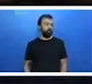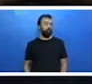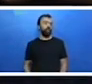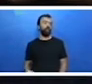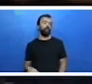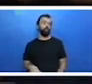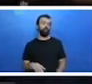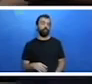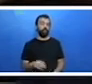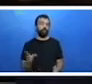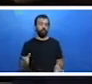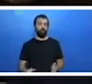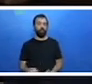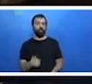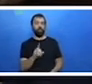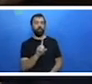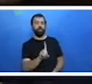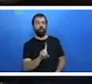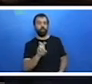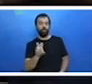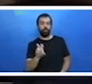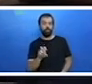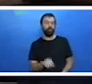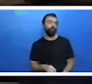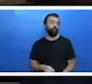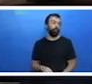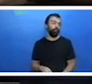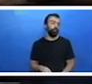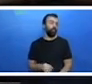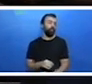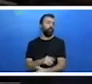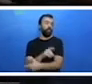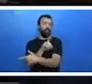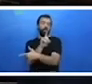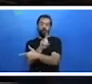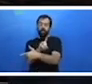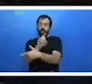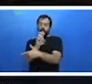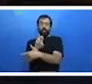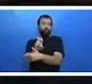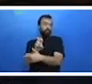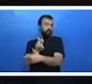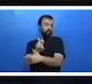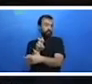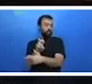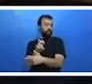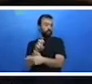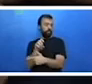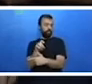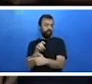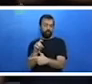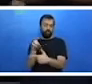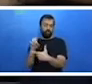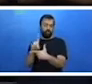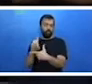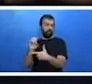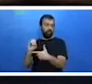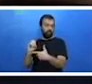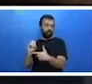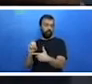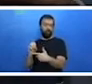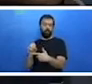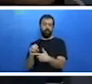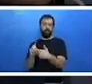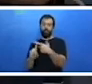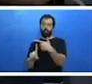uma casinha. Vou pegar 1 inteiro e 5/10, voltar mais uma casinha.